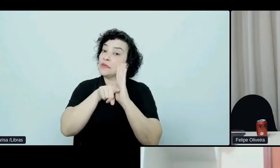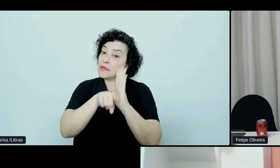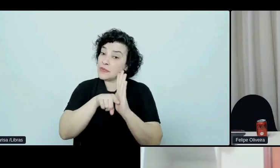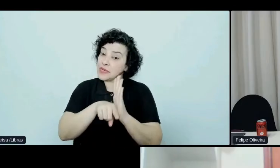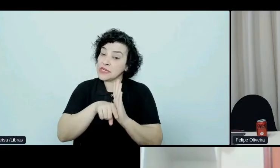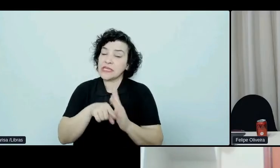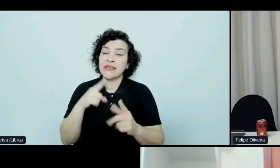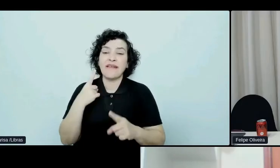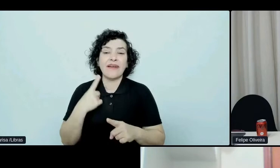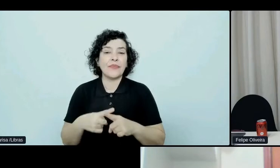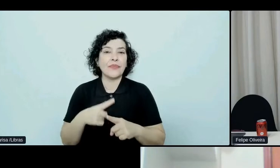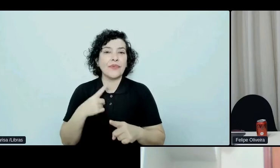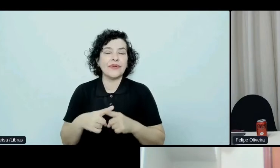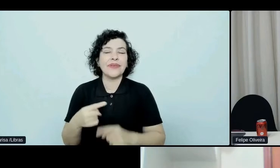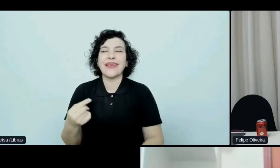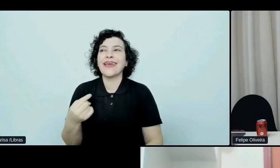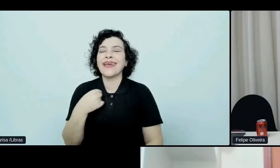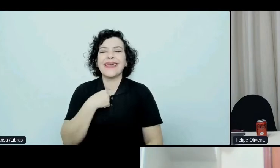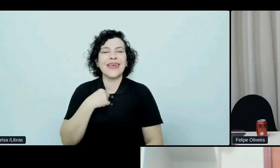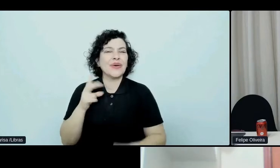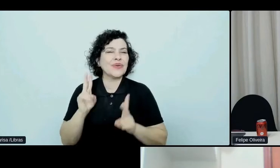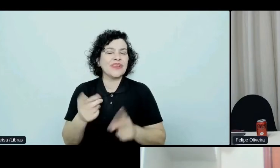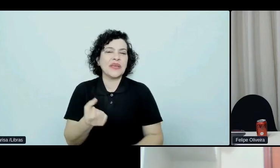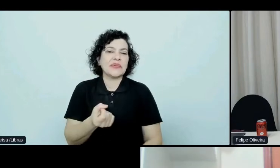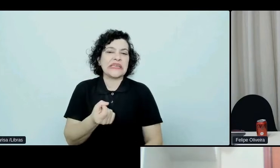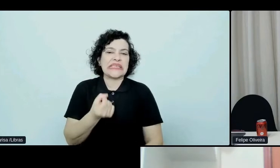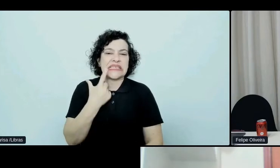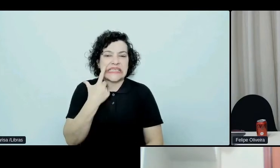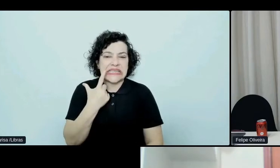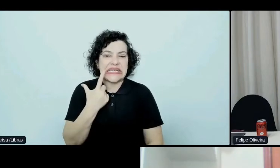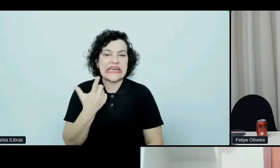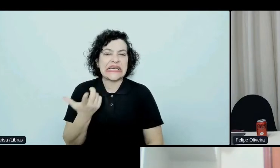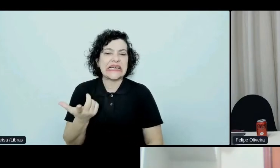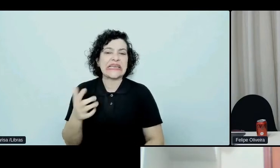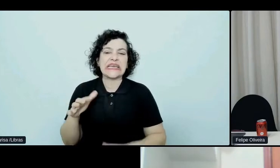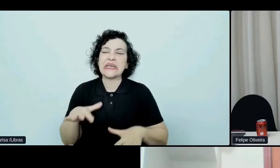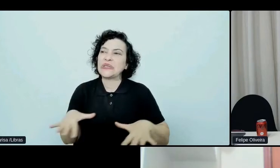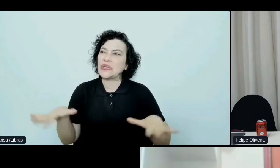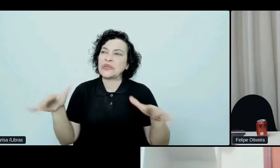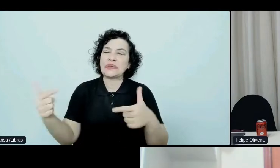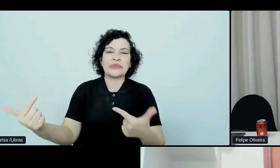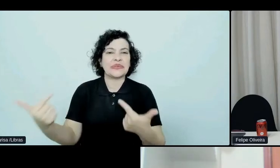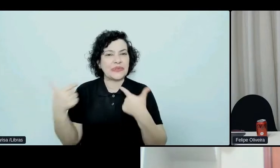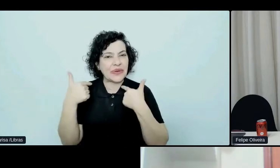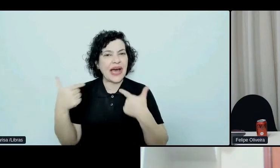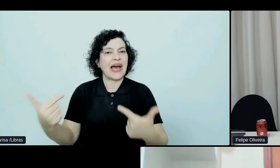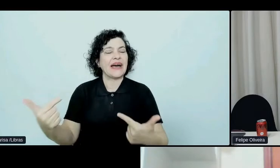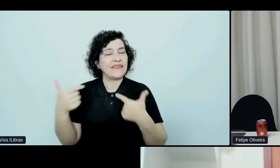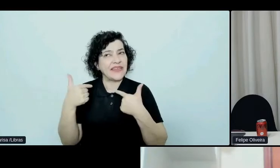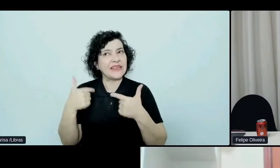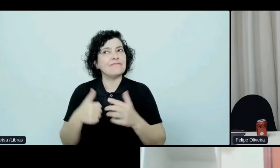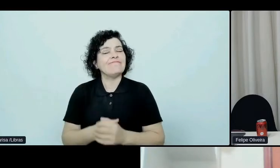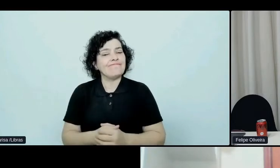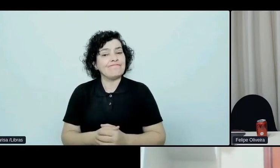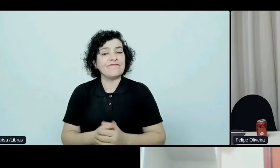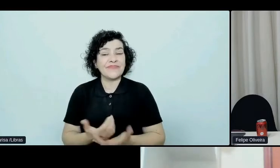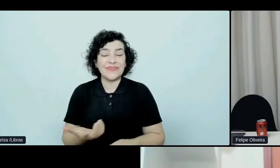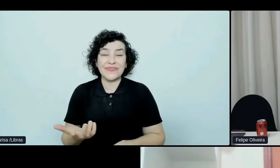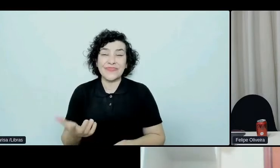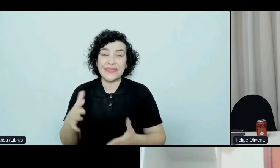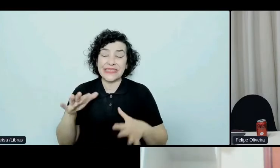própria, eu já pesquisava sobre autismo quando eu tinha, tipo, 12 anos e sofria bullying. É que eu não tinha comentado com ninguém, mas